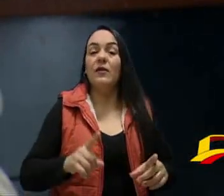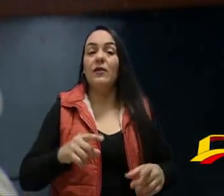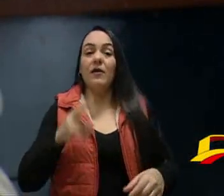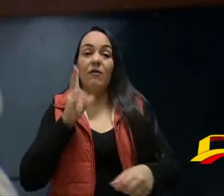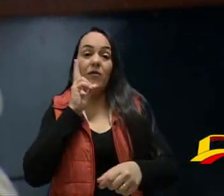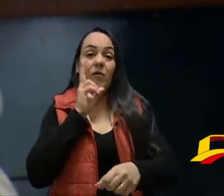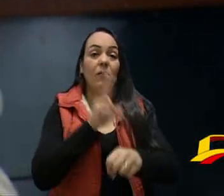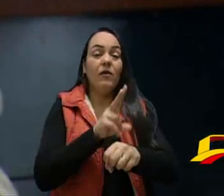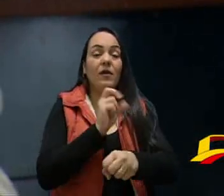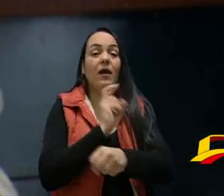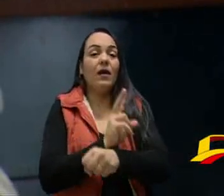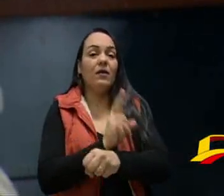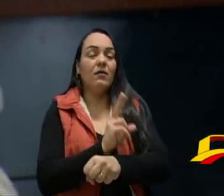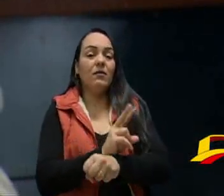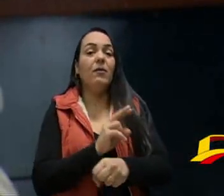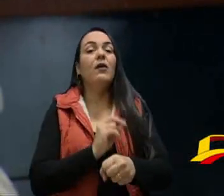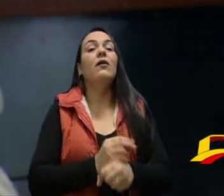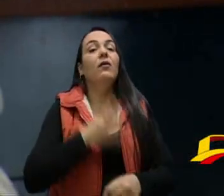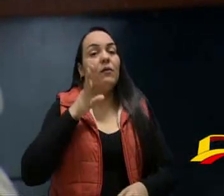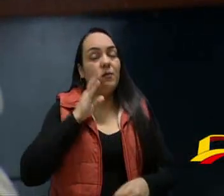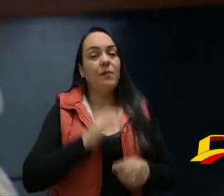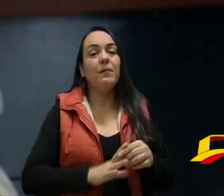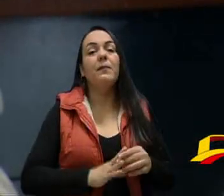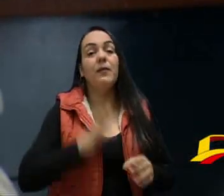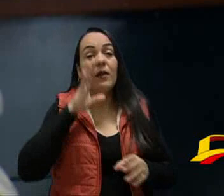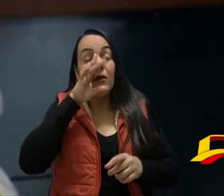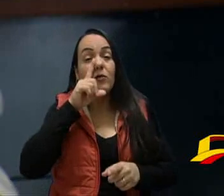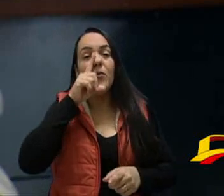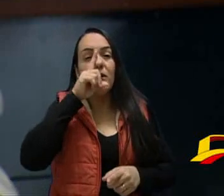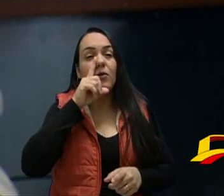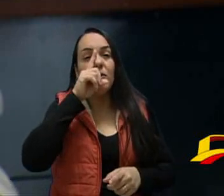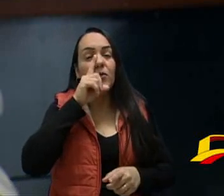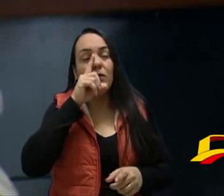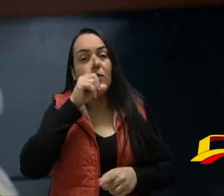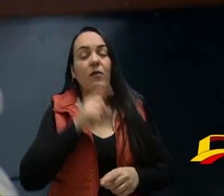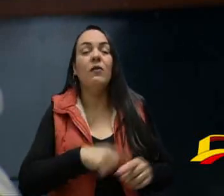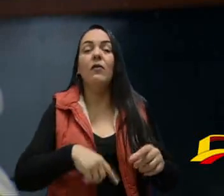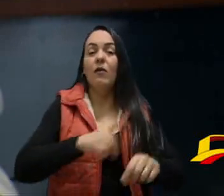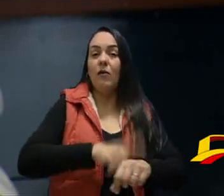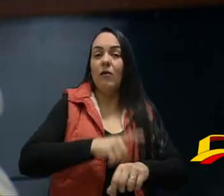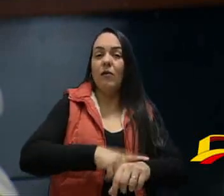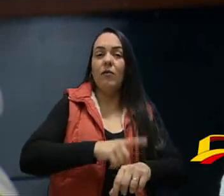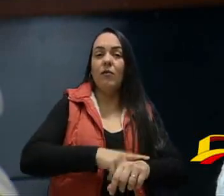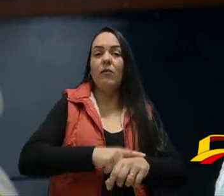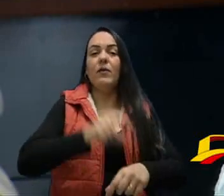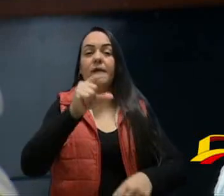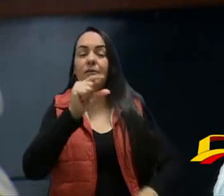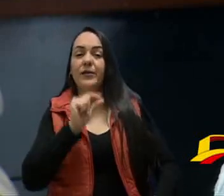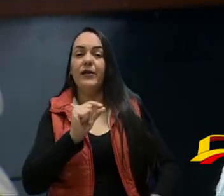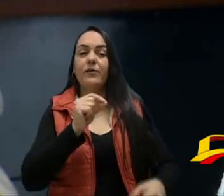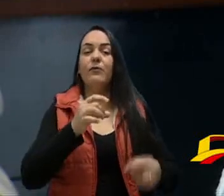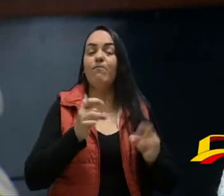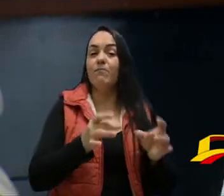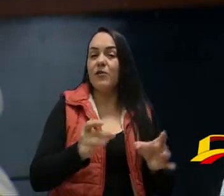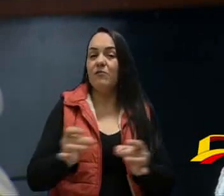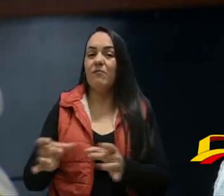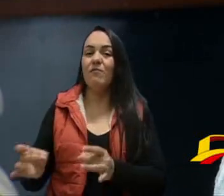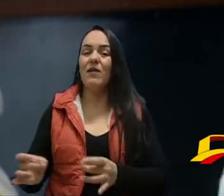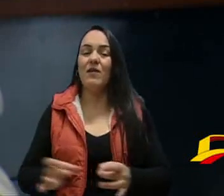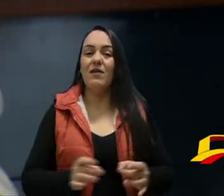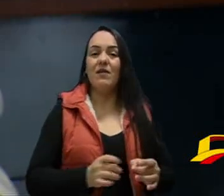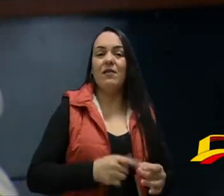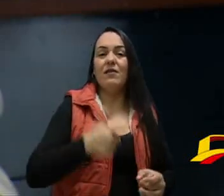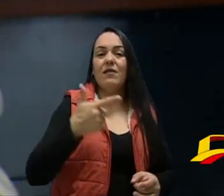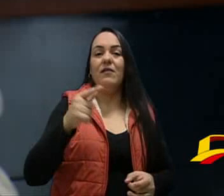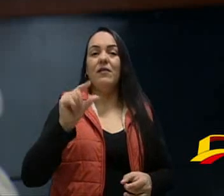a zona de controle com abertura com horário reduzido de alguns comércios com redução de